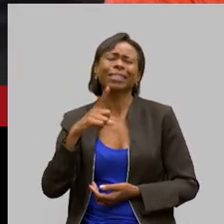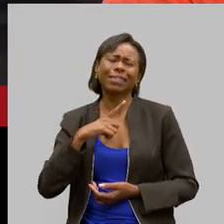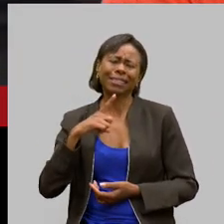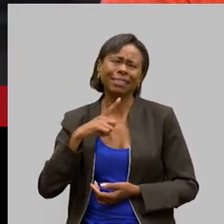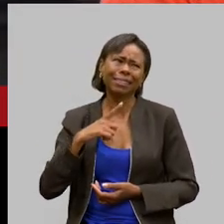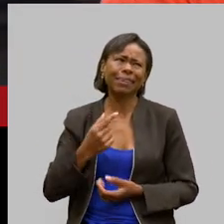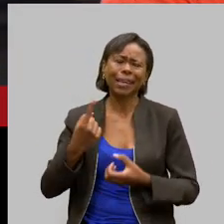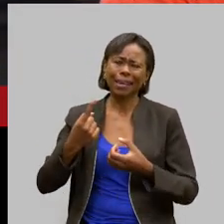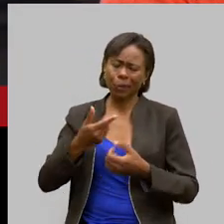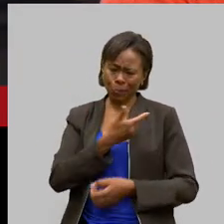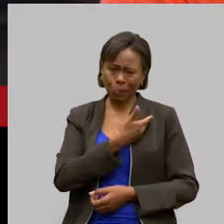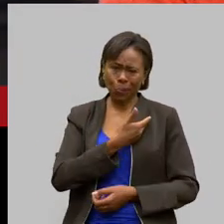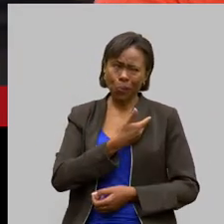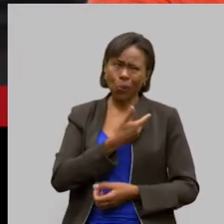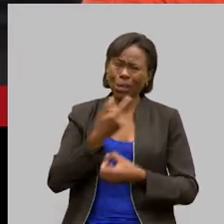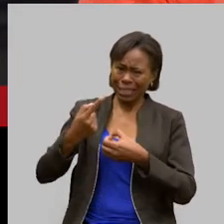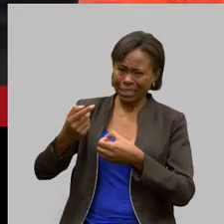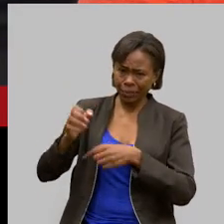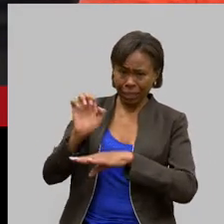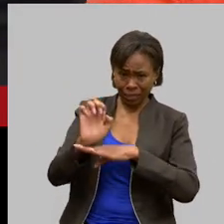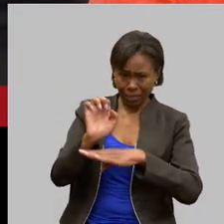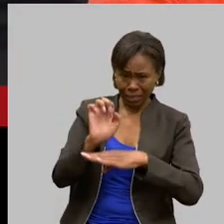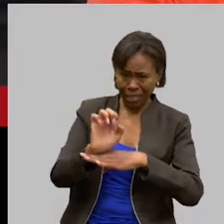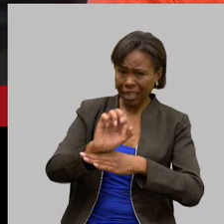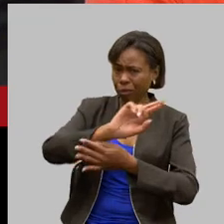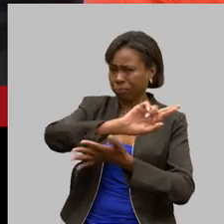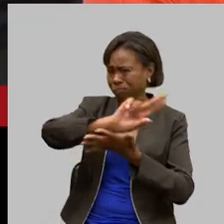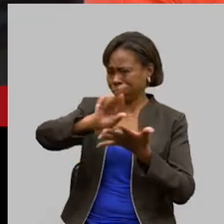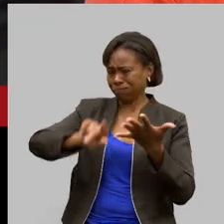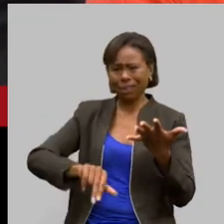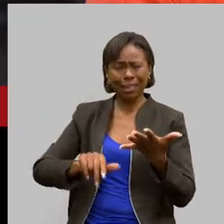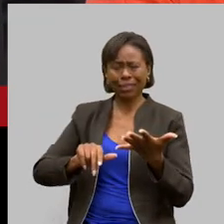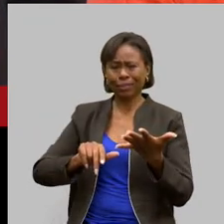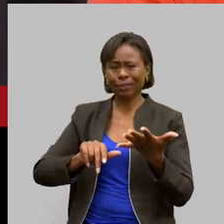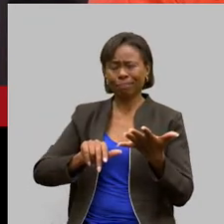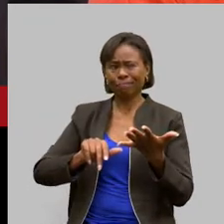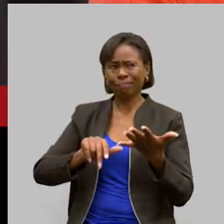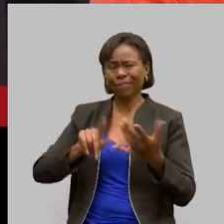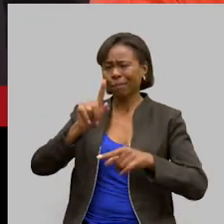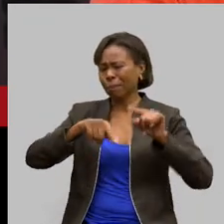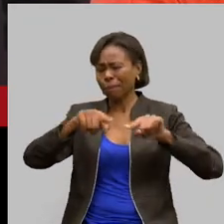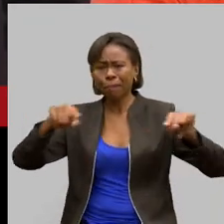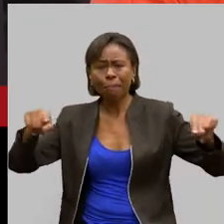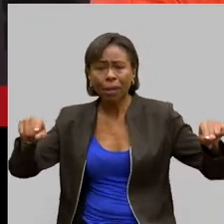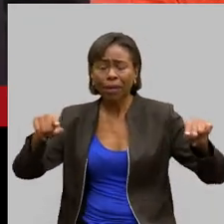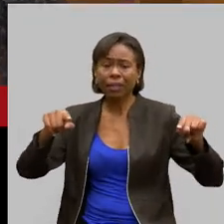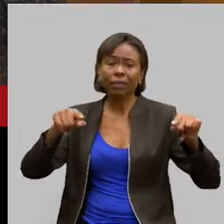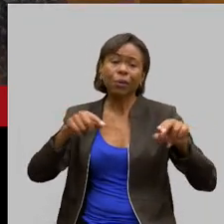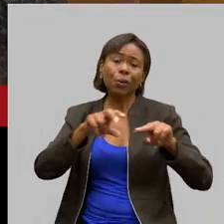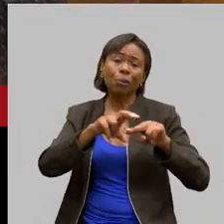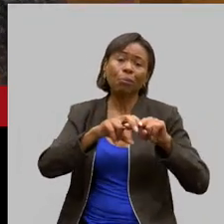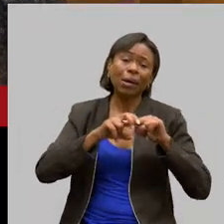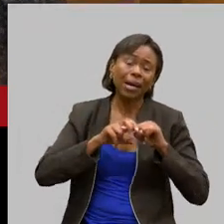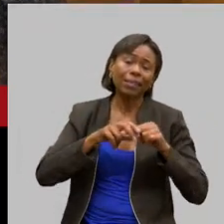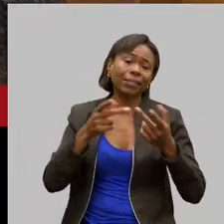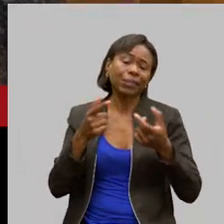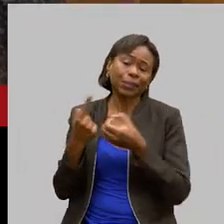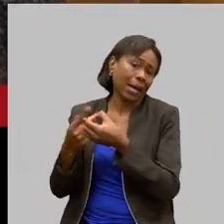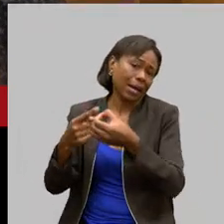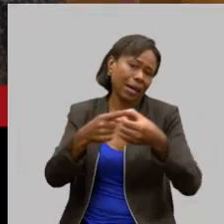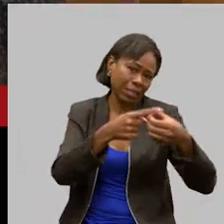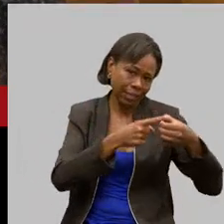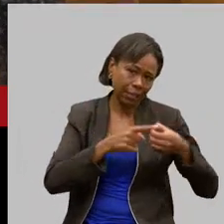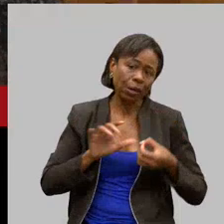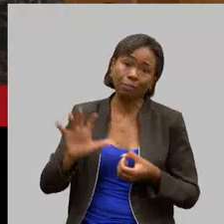heterogêneo com com qualidades e e diferenças tão específicas né em virtude das diferentes regiões que nós estamos aqui